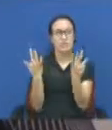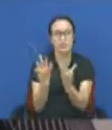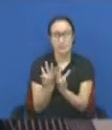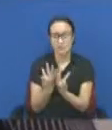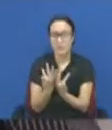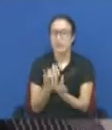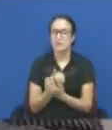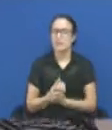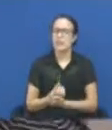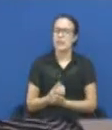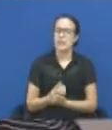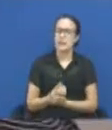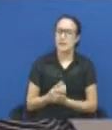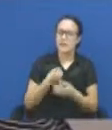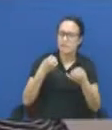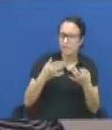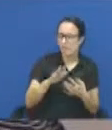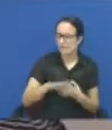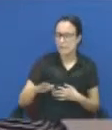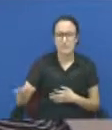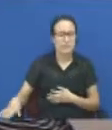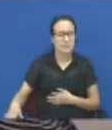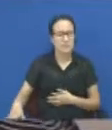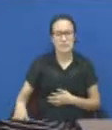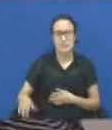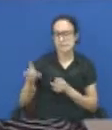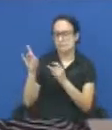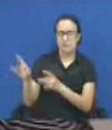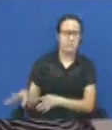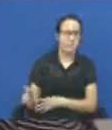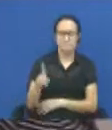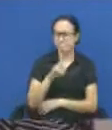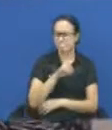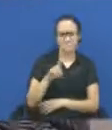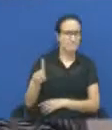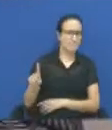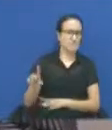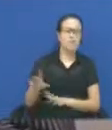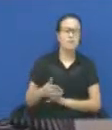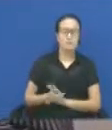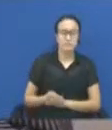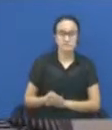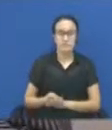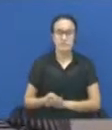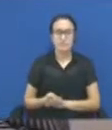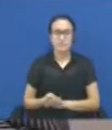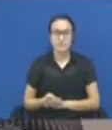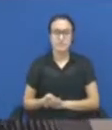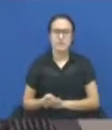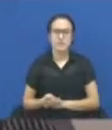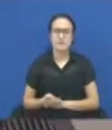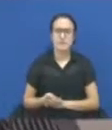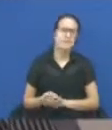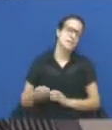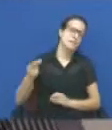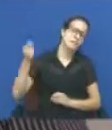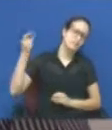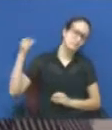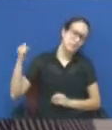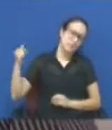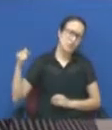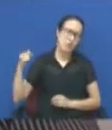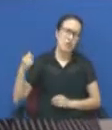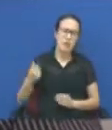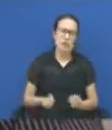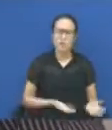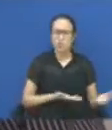da ponte. Eu acho assim que o padre Zezinho fez uma revolução para a juventude na década de 80, e